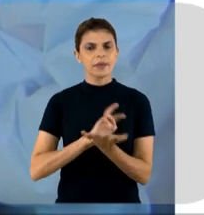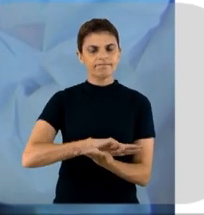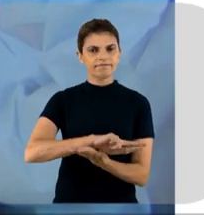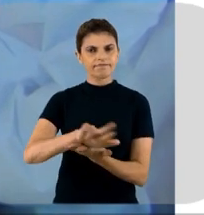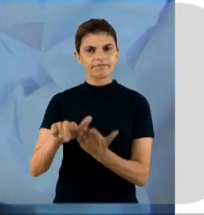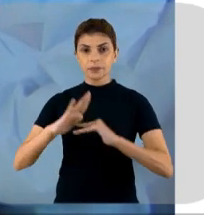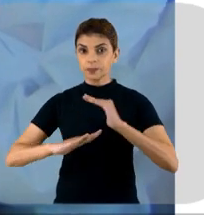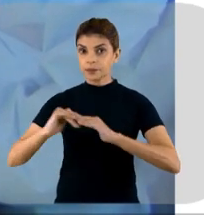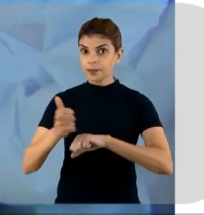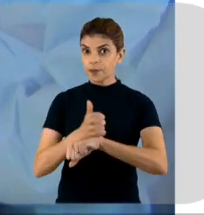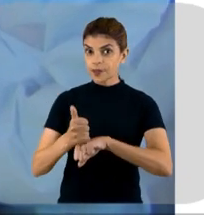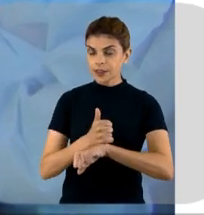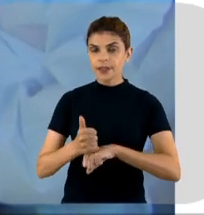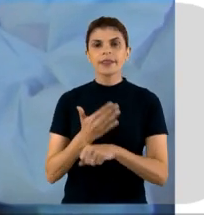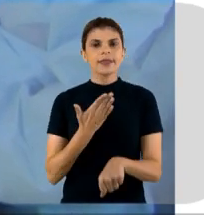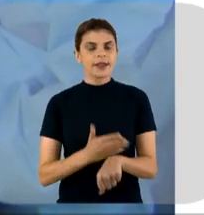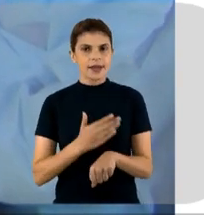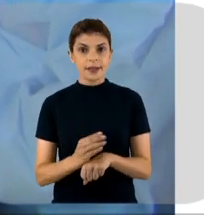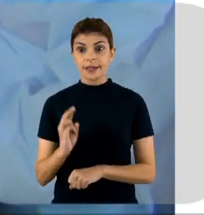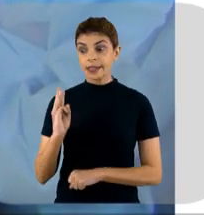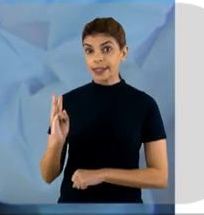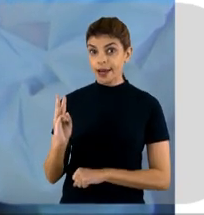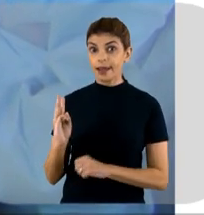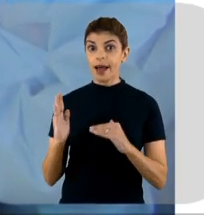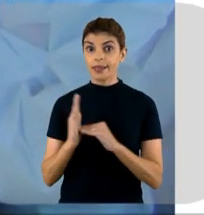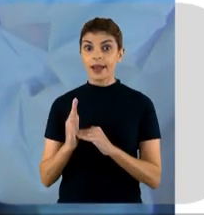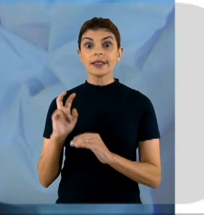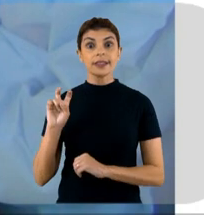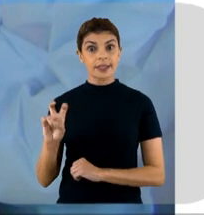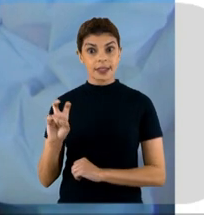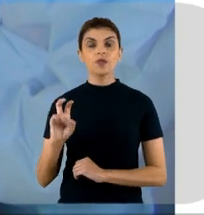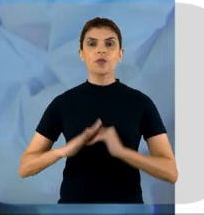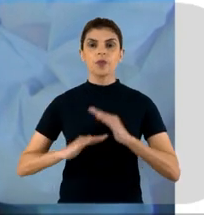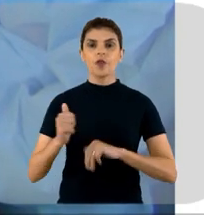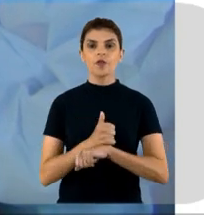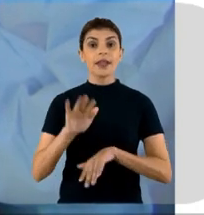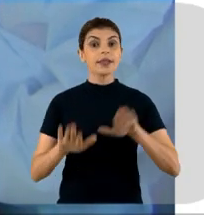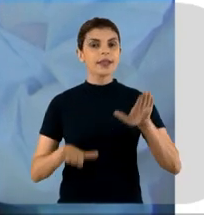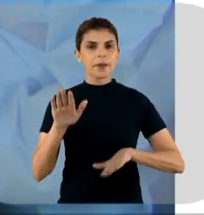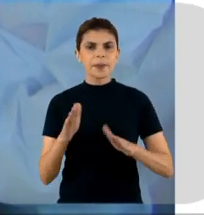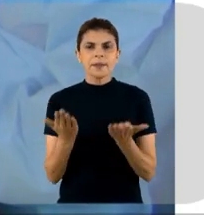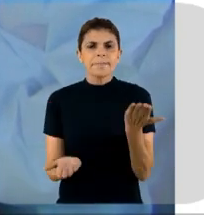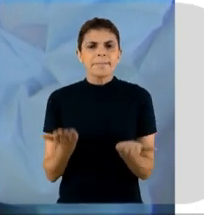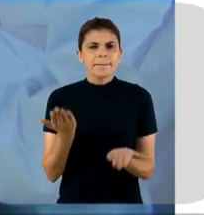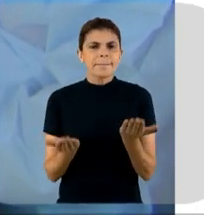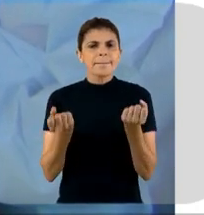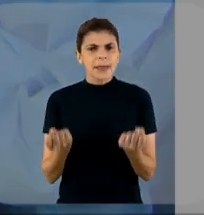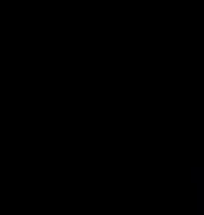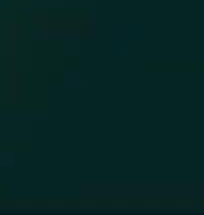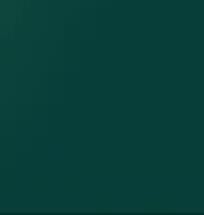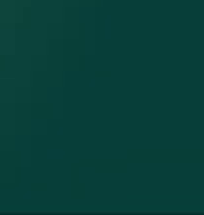Nós precisamos de uma equipe multidisciplinar treinada, de 3 a 5 profissionais, dependendo do peso do paciente.